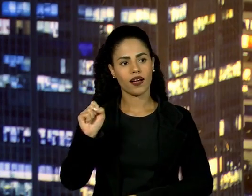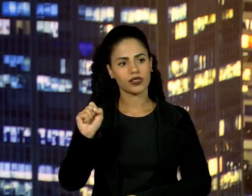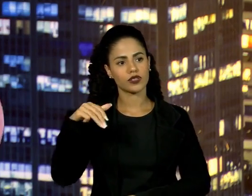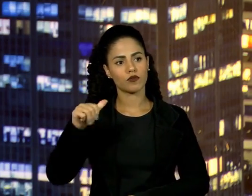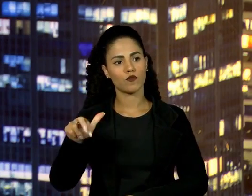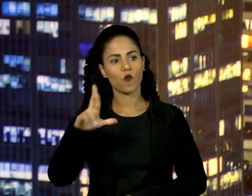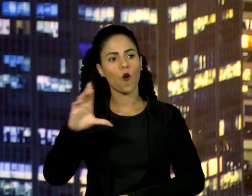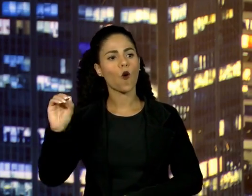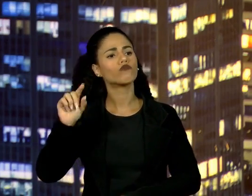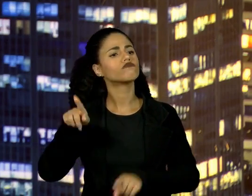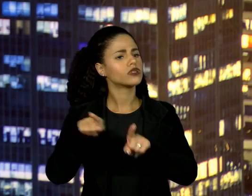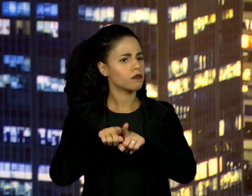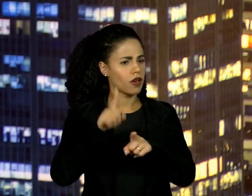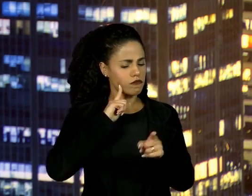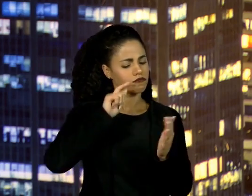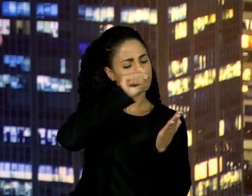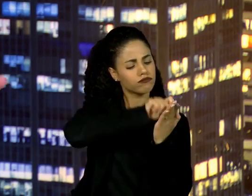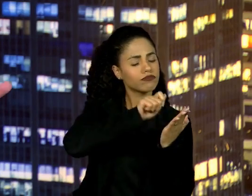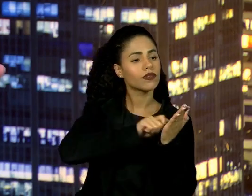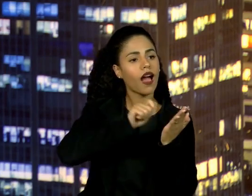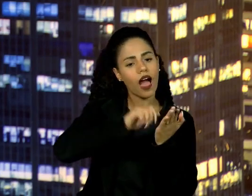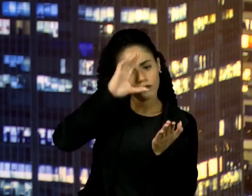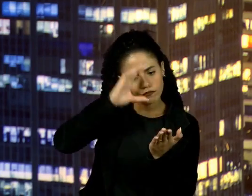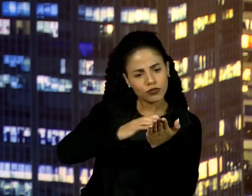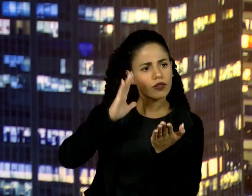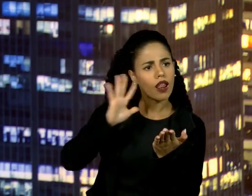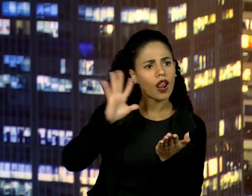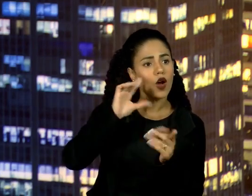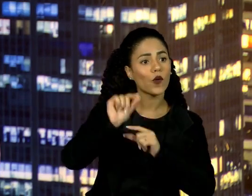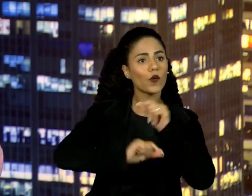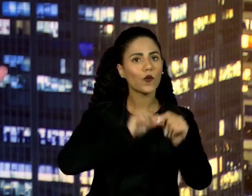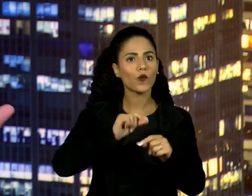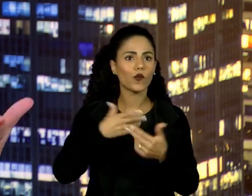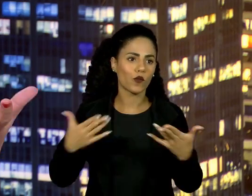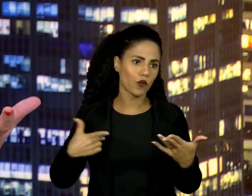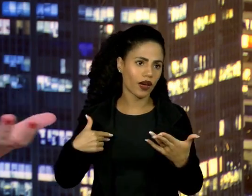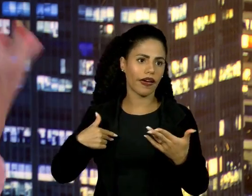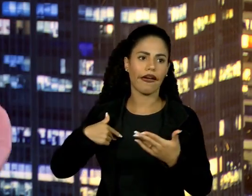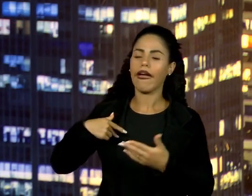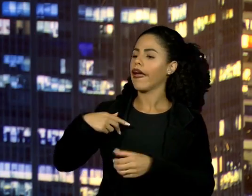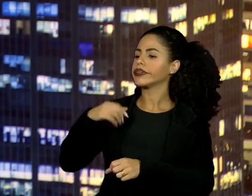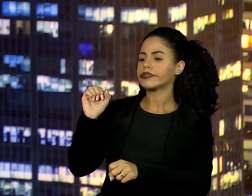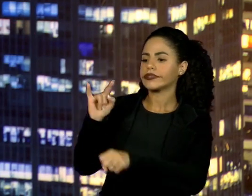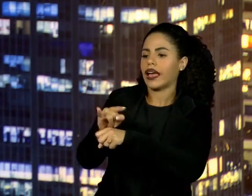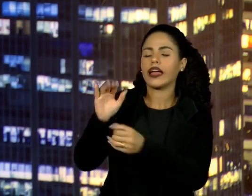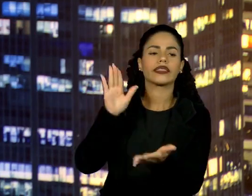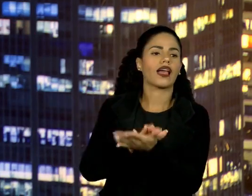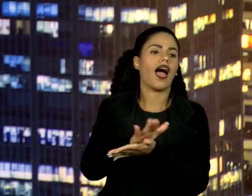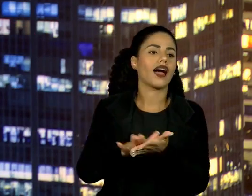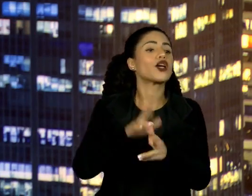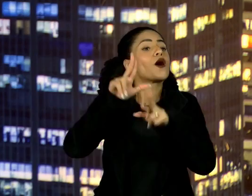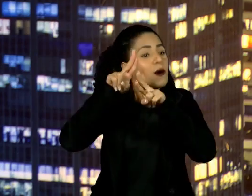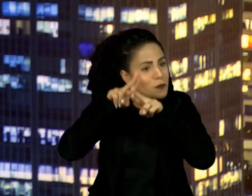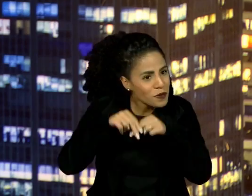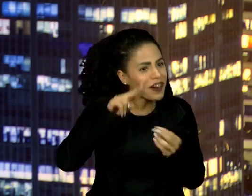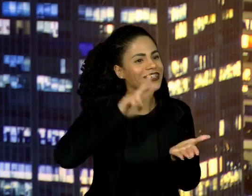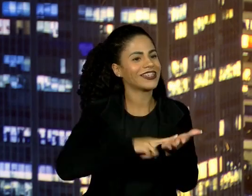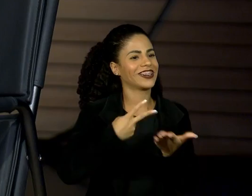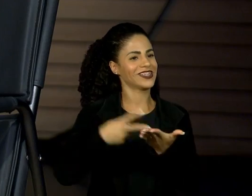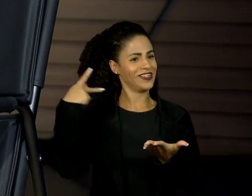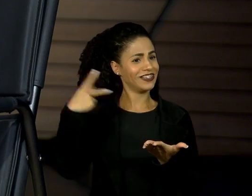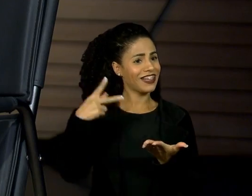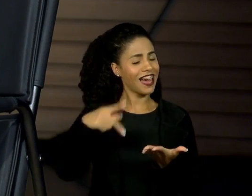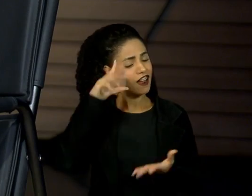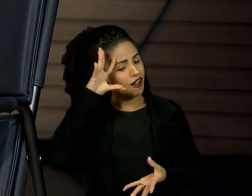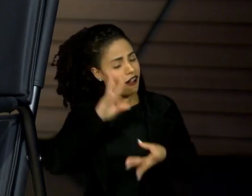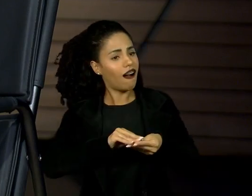sobre, inclusive, essa tese de que Capitu não traiu Bentinho, nasceu pela tradução da Ellen